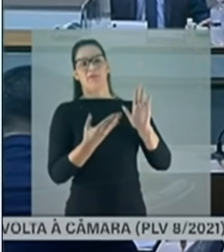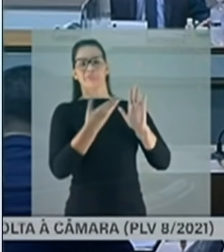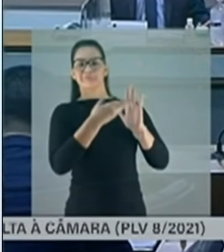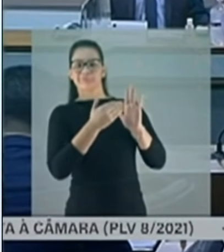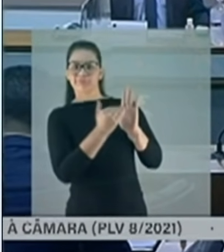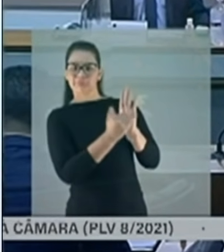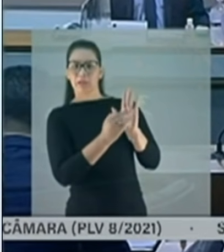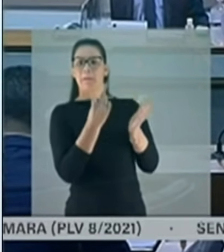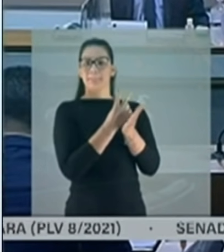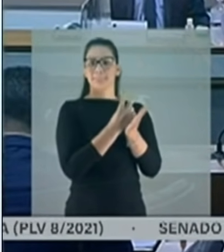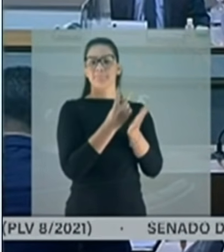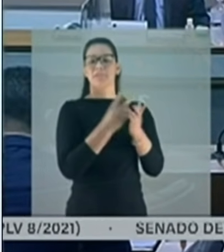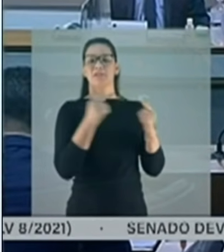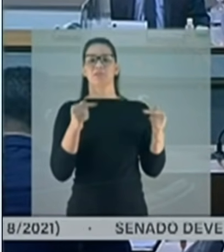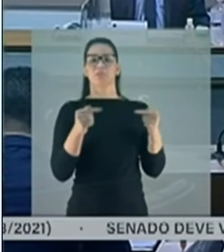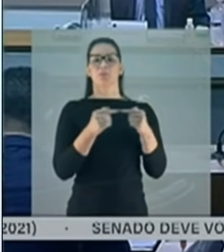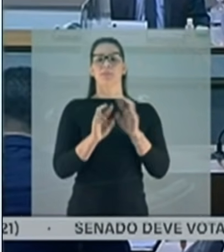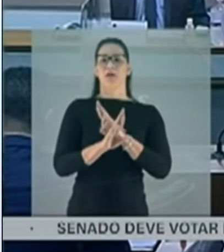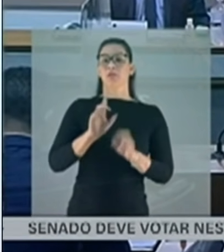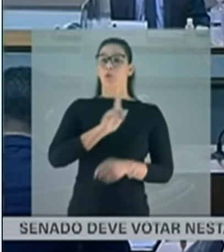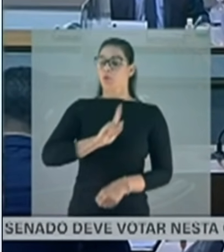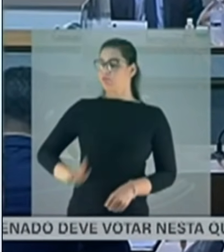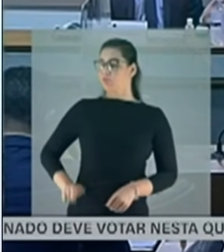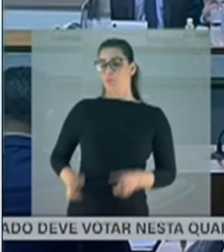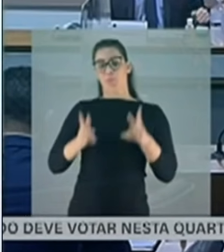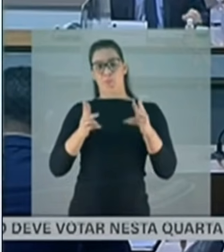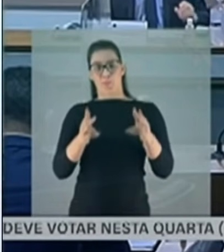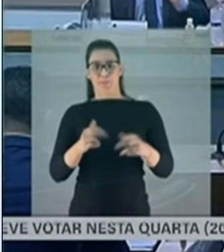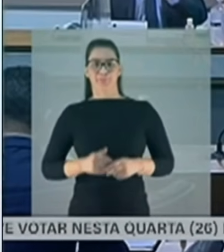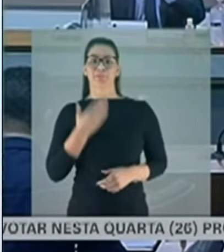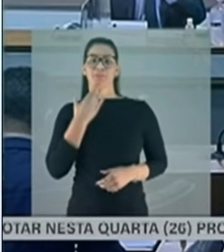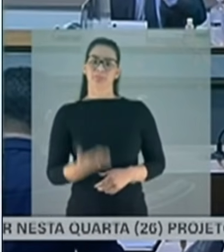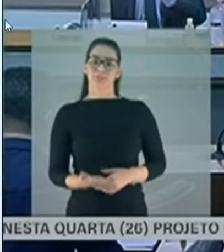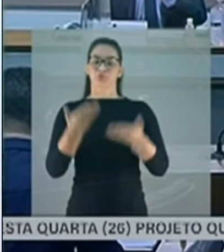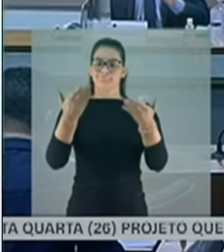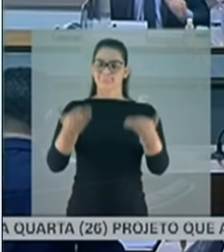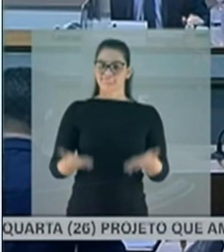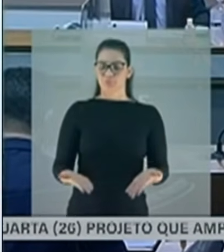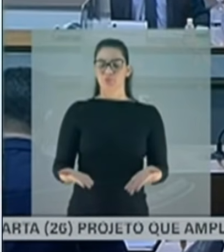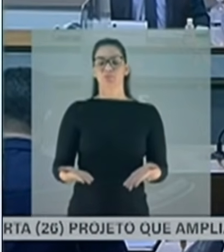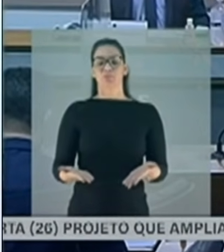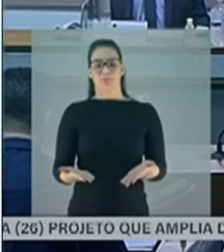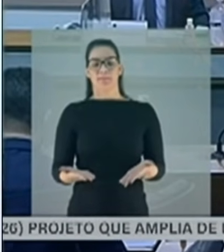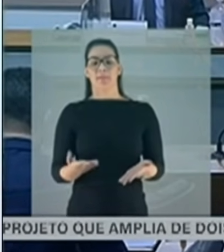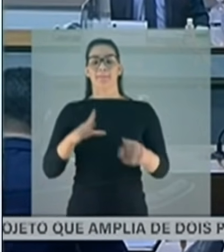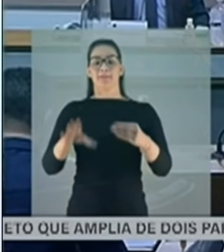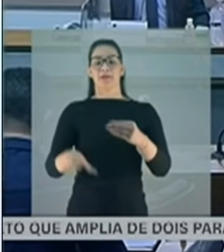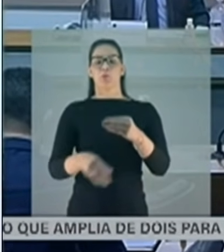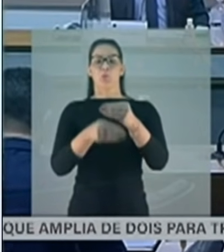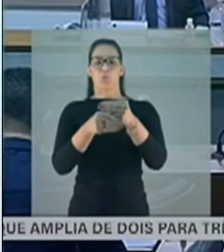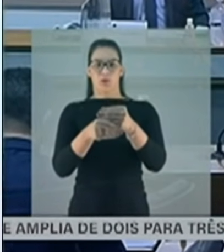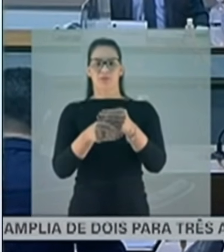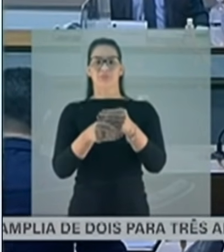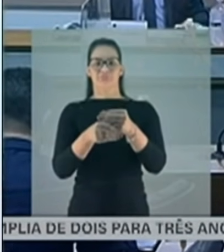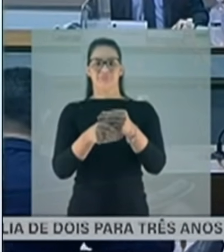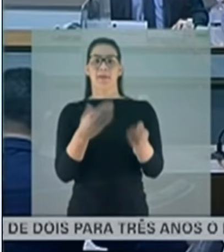são os mesmos que encaixam a relação aos governadores. Então, eu quero pedir a Vossa Excelência para inclusão